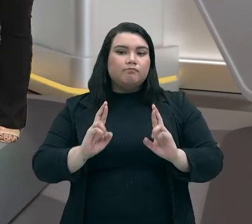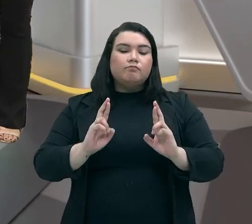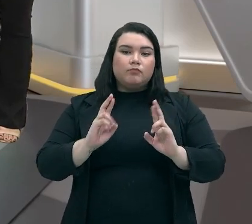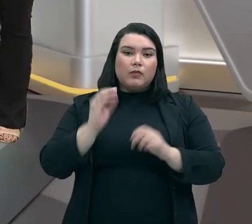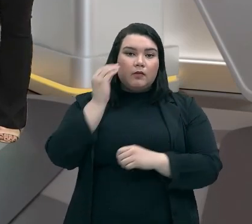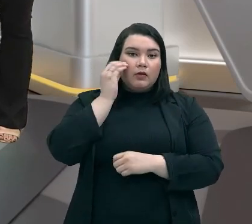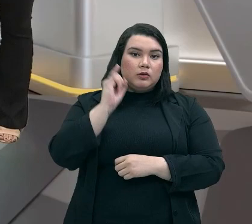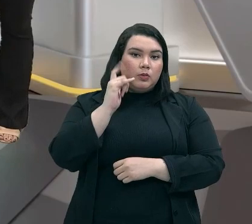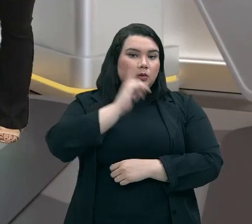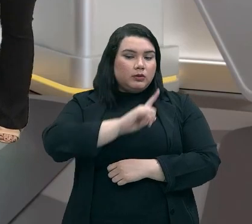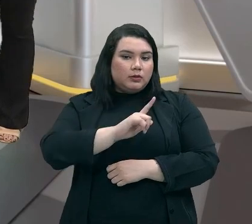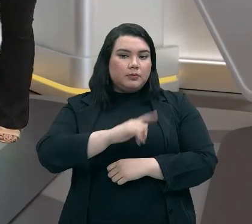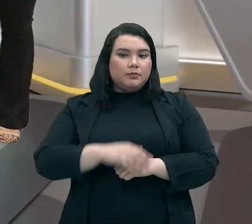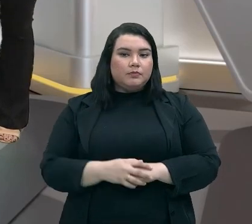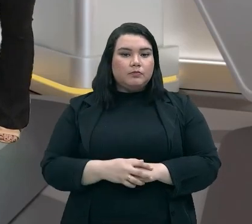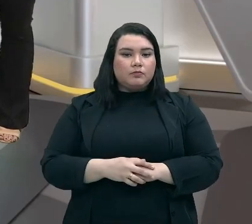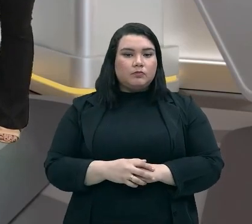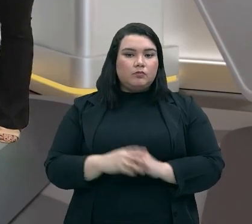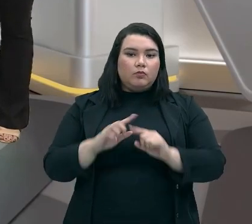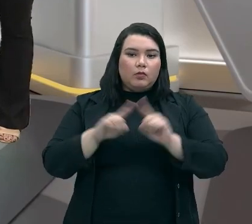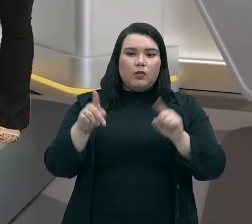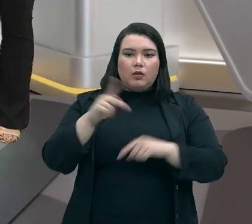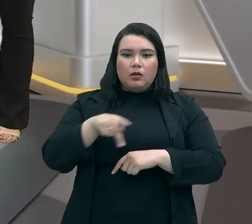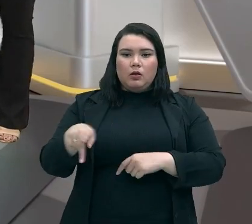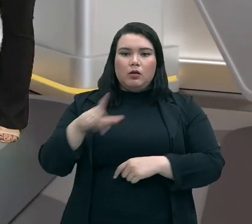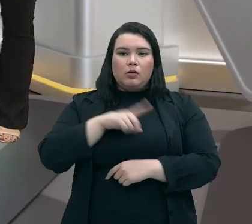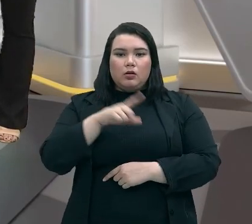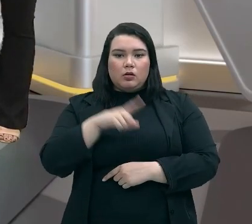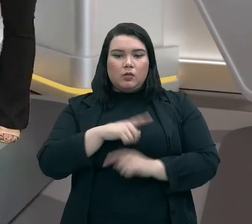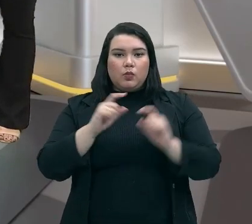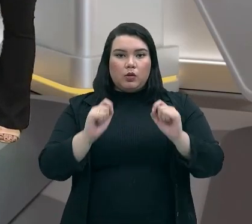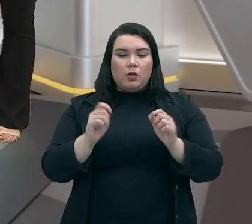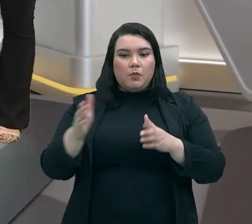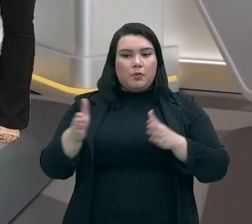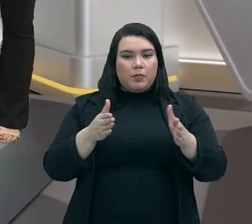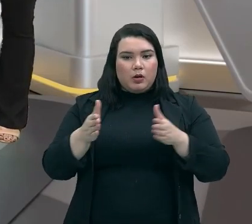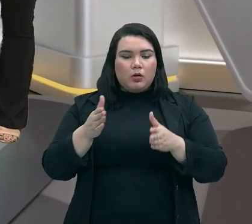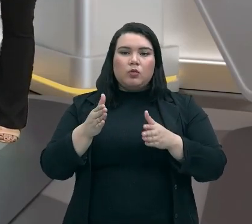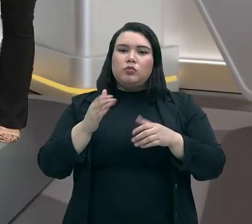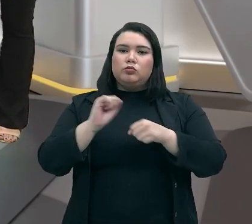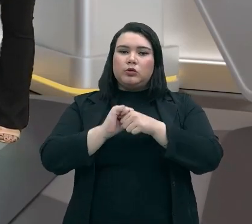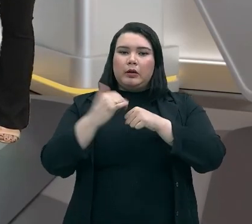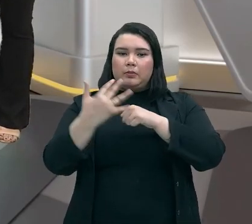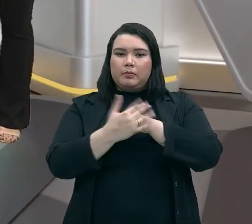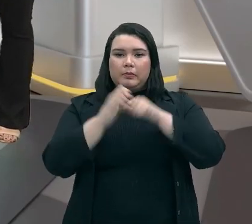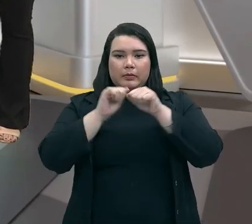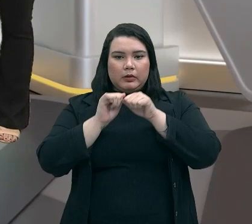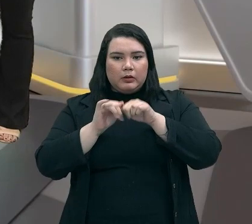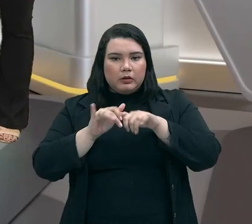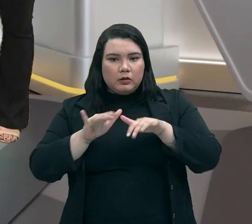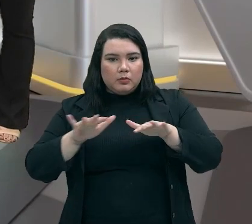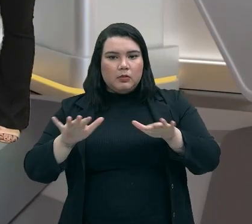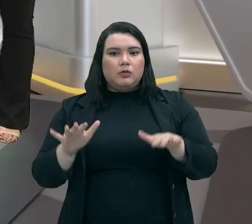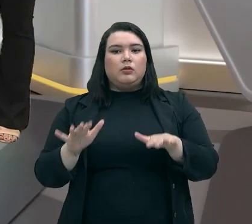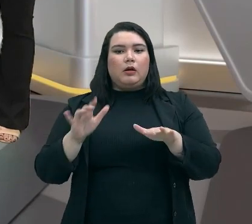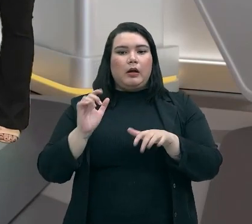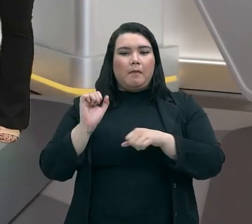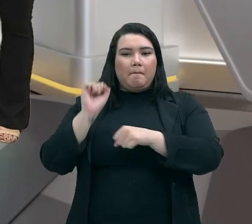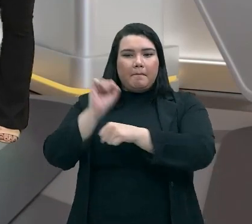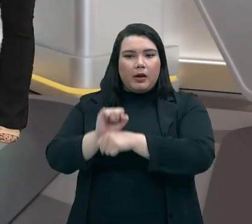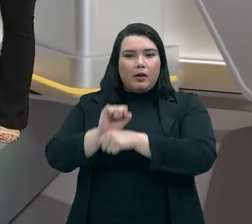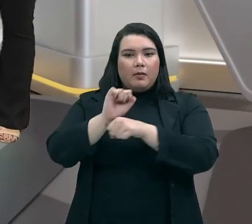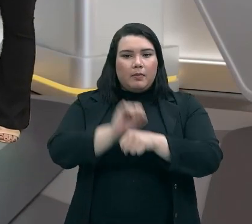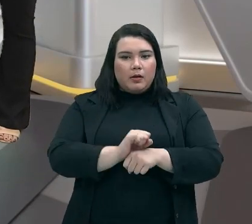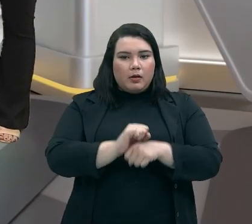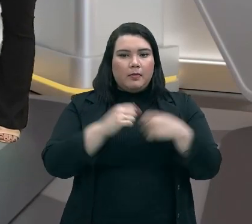ressaltar, né, professora Yara, que nós tivemos aí 3 anos de pandemia. Sim. Né, e que muita coisa foi um pouco paralisada, é